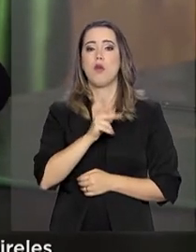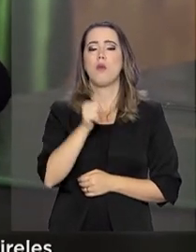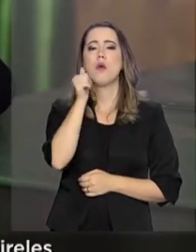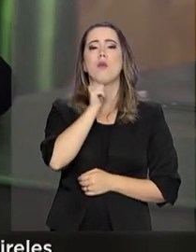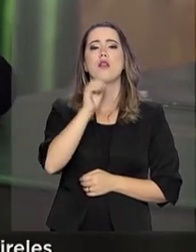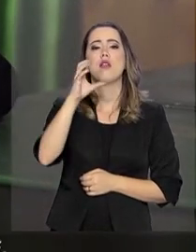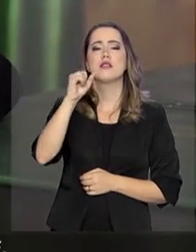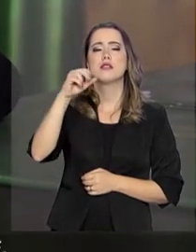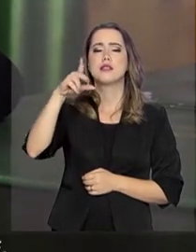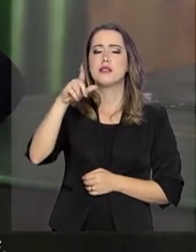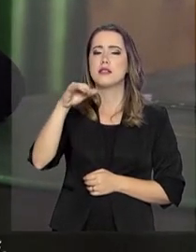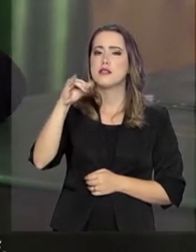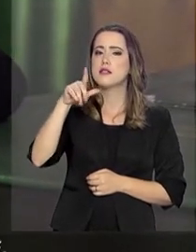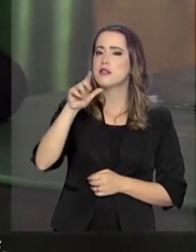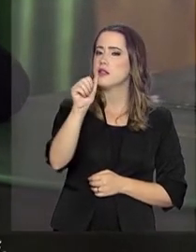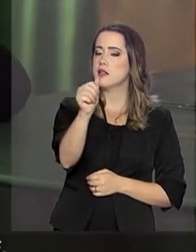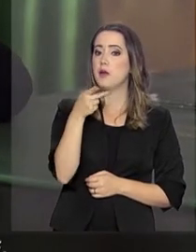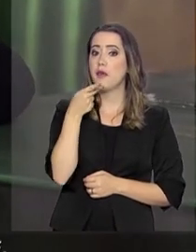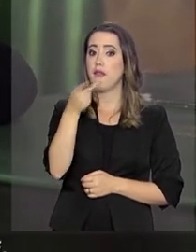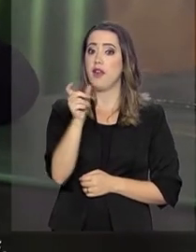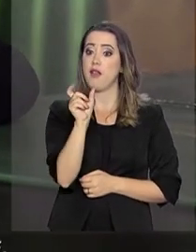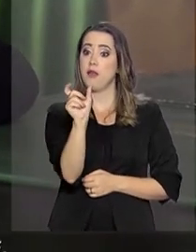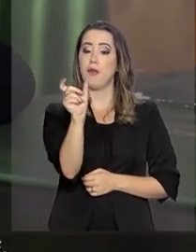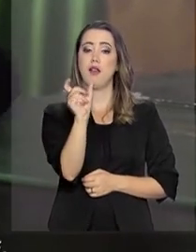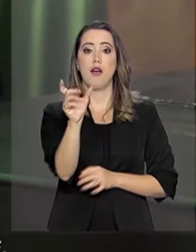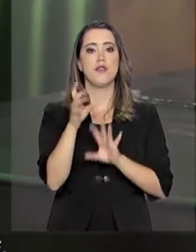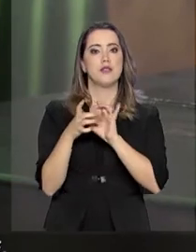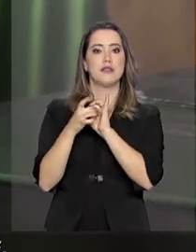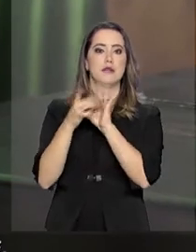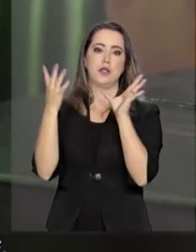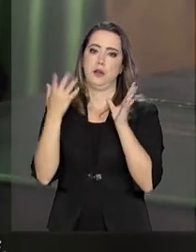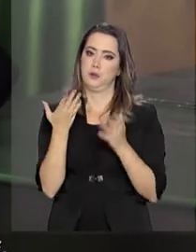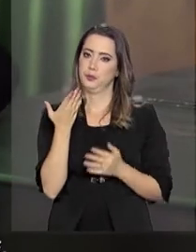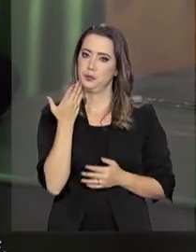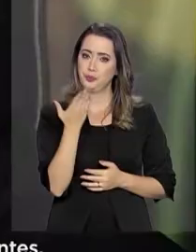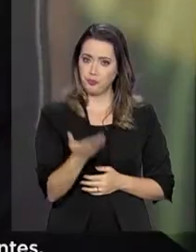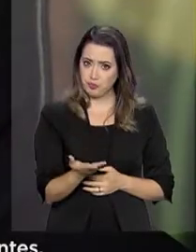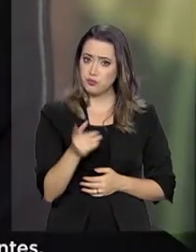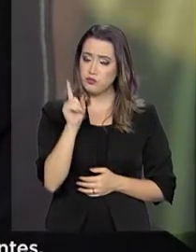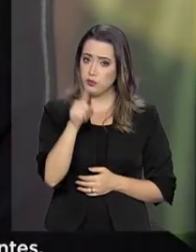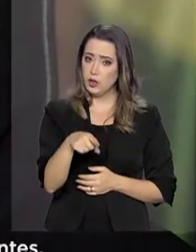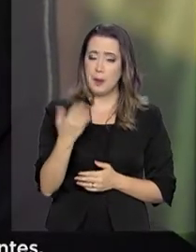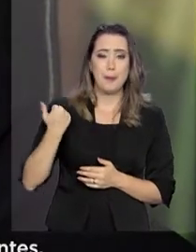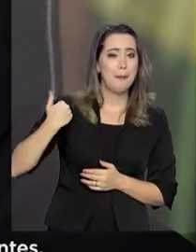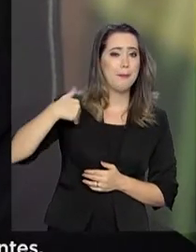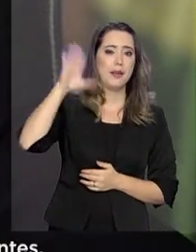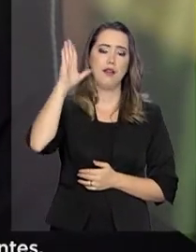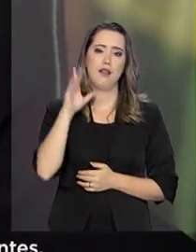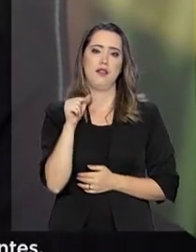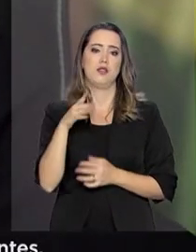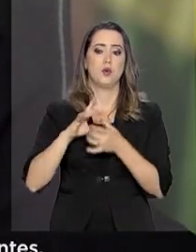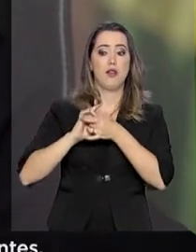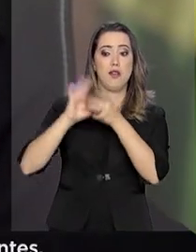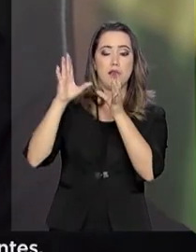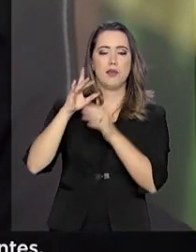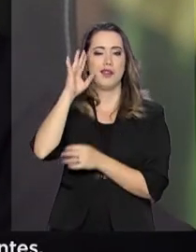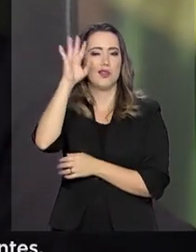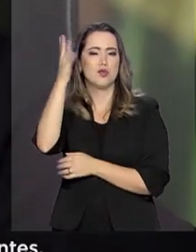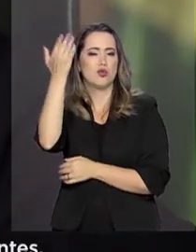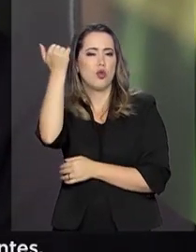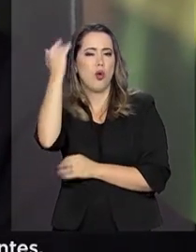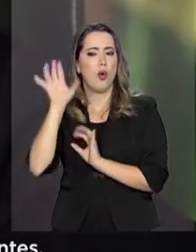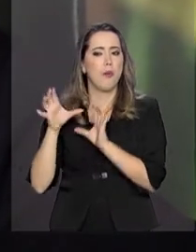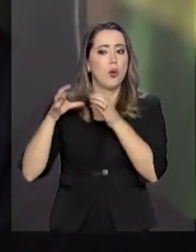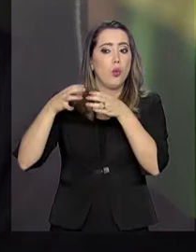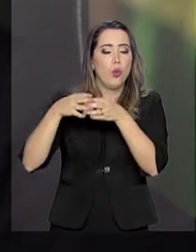cecília meireles para falar sobre essa palavra tão importante liberdade muito mais do que a independência sonhada pelos